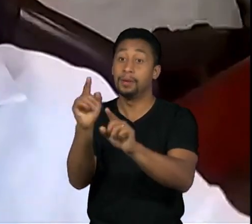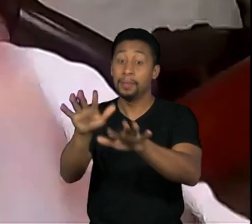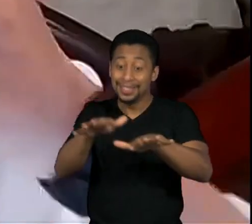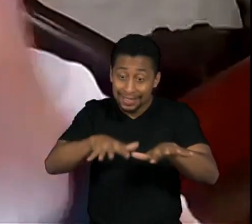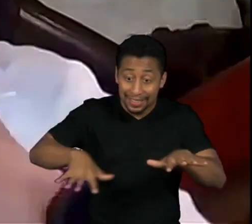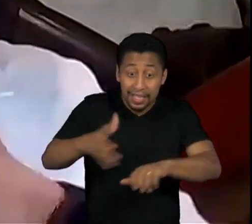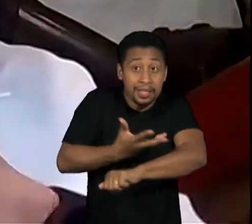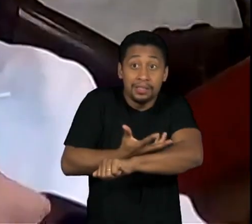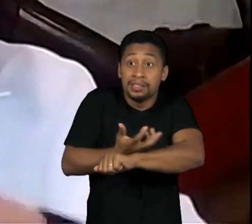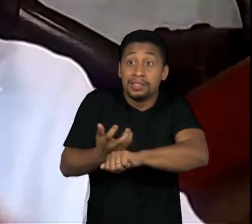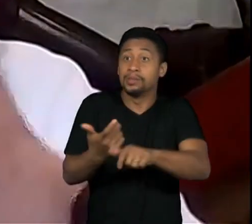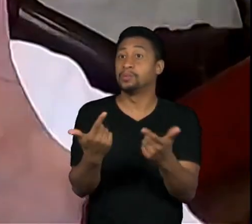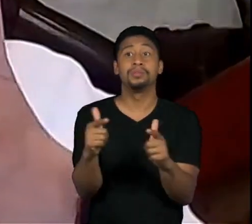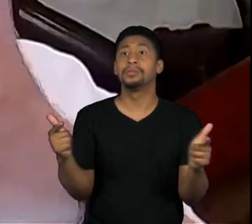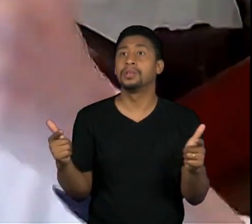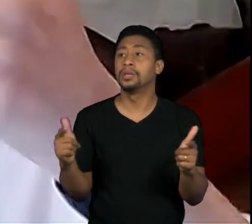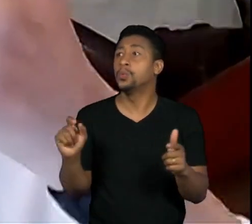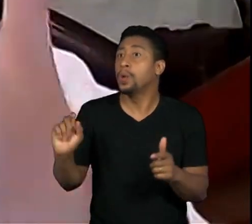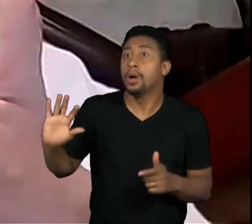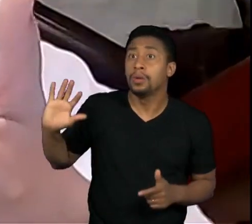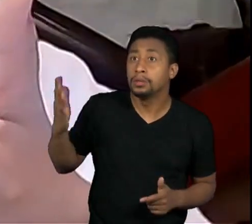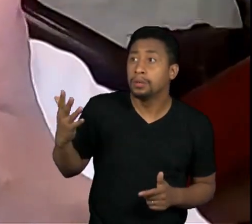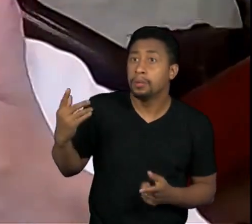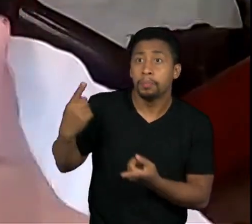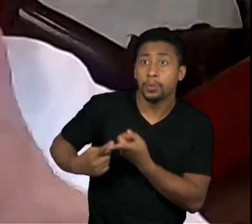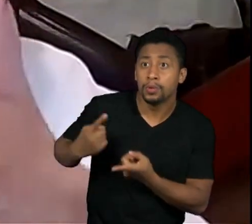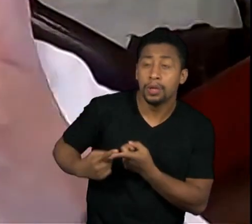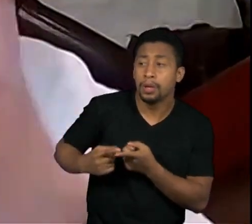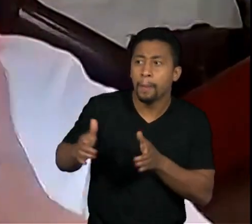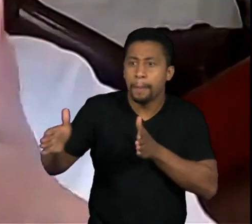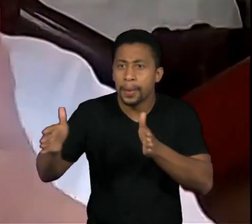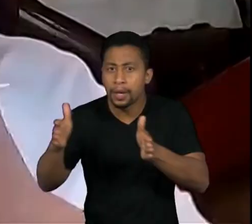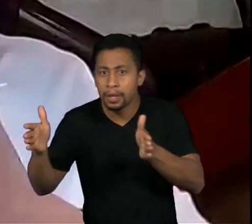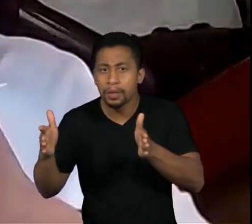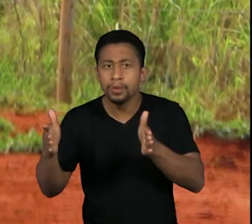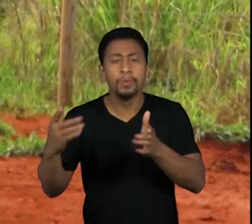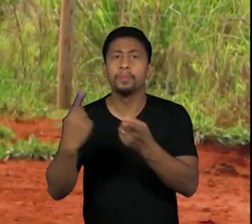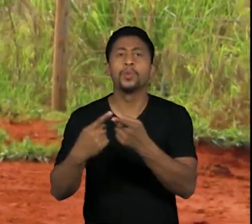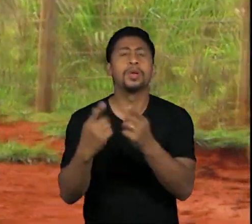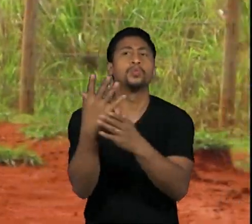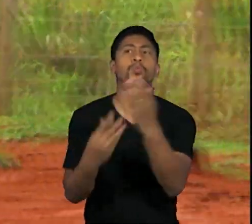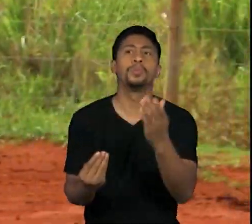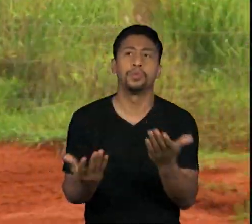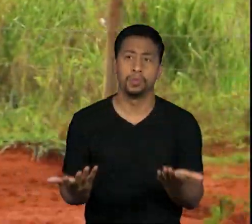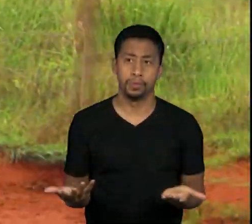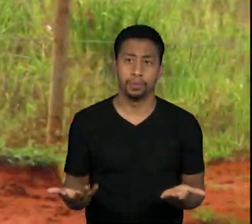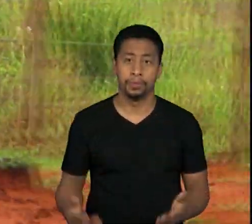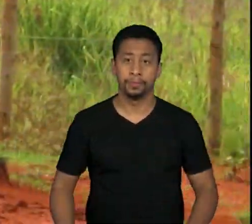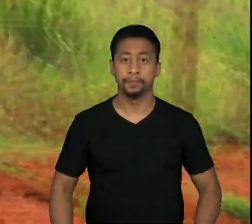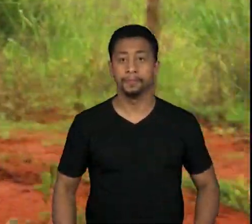indícios, né? Ocorreu, não ocorreu, até quando ocorreu e por que sumiu.